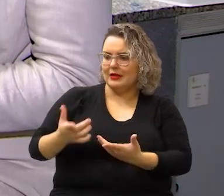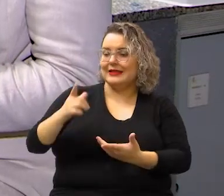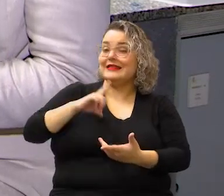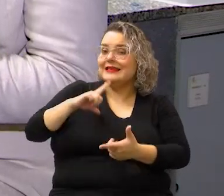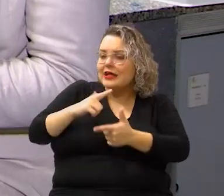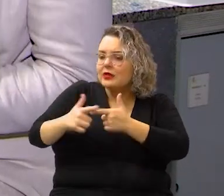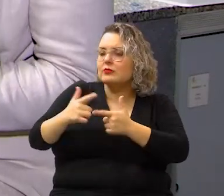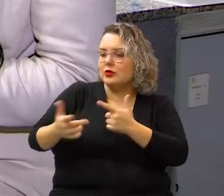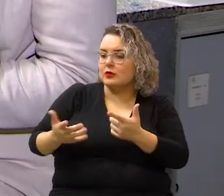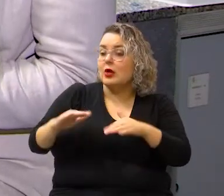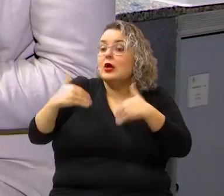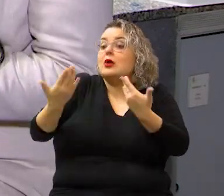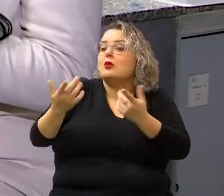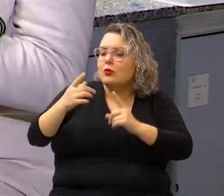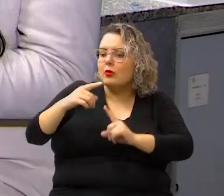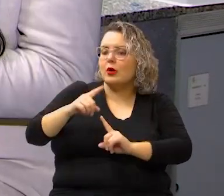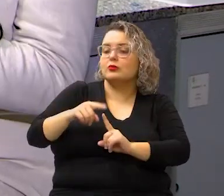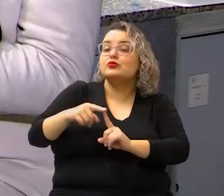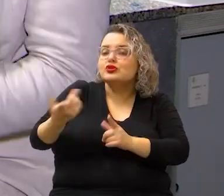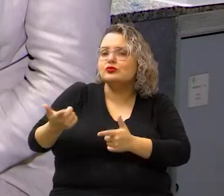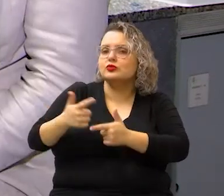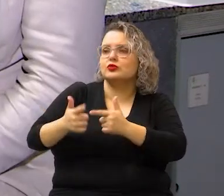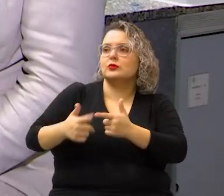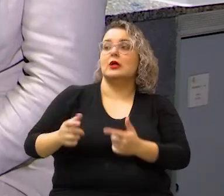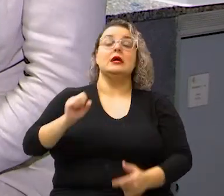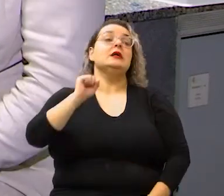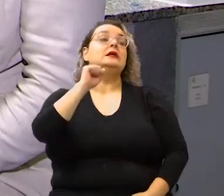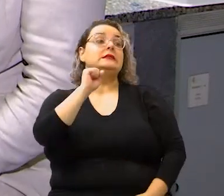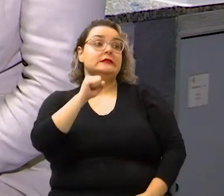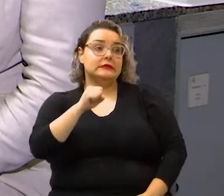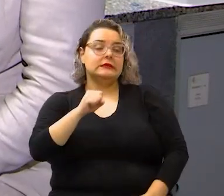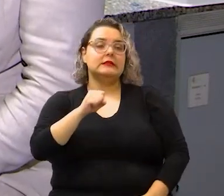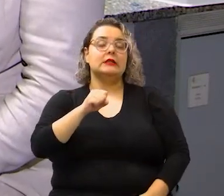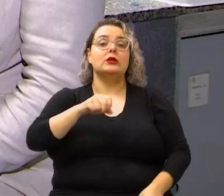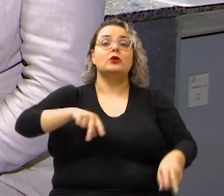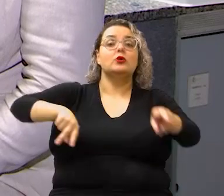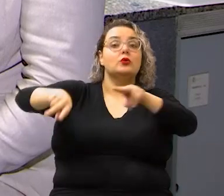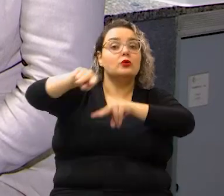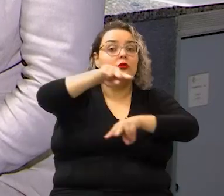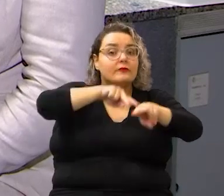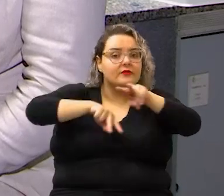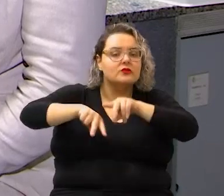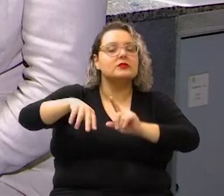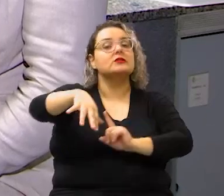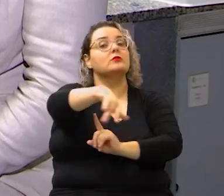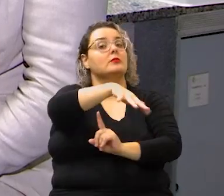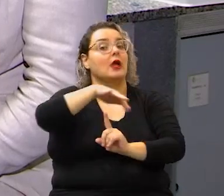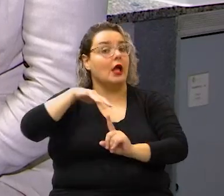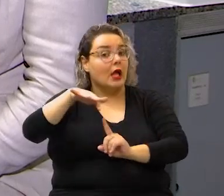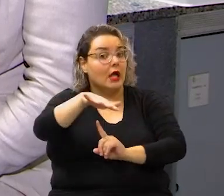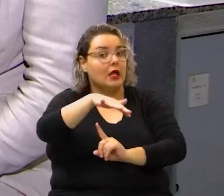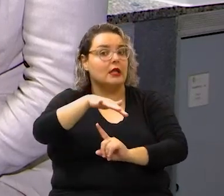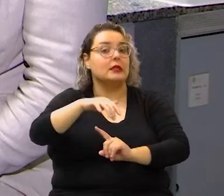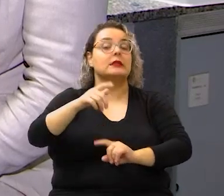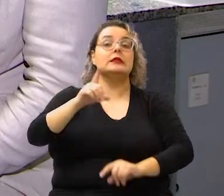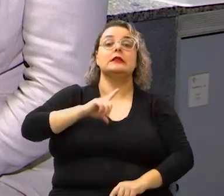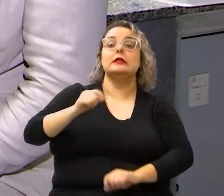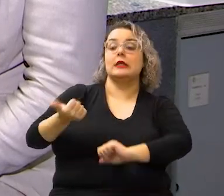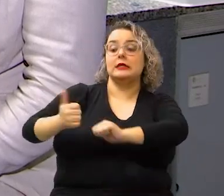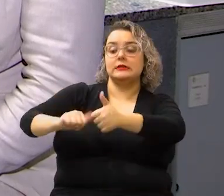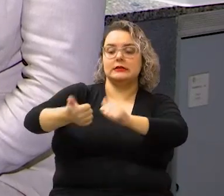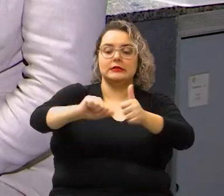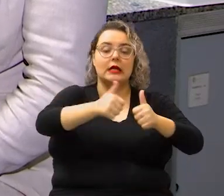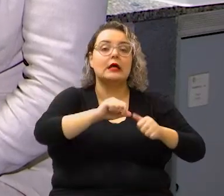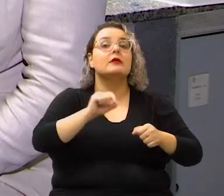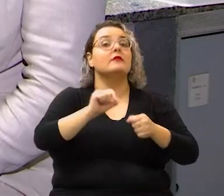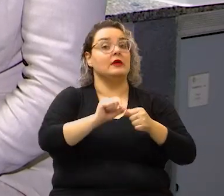ambiental? Traz problemas? Que tipos de problemas? Sim. Do ponto de vista ambiental, tem o problema das análises